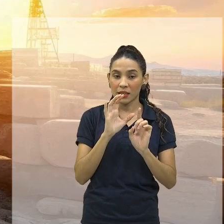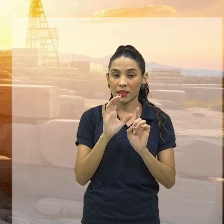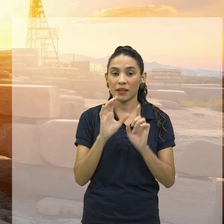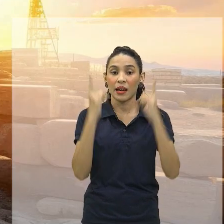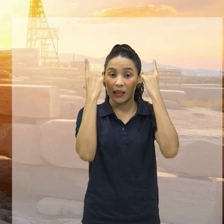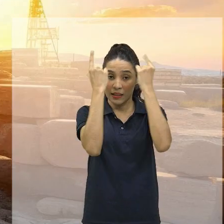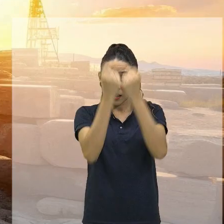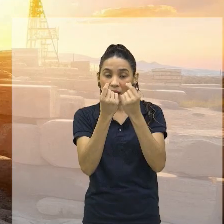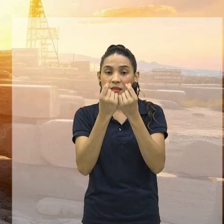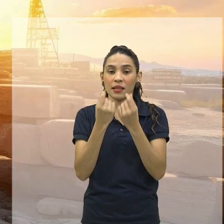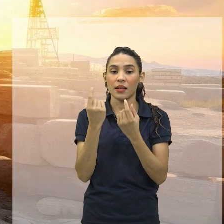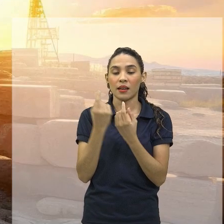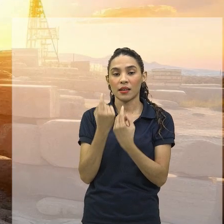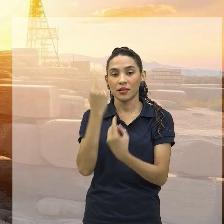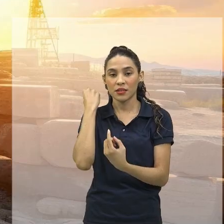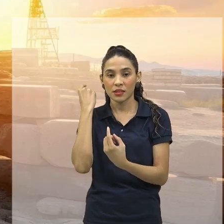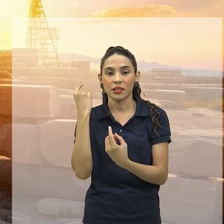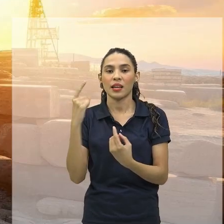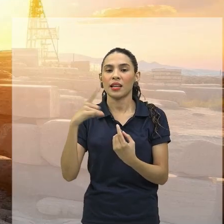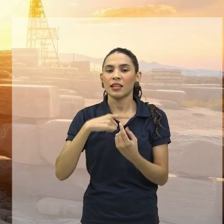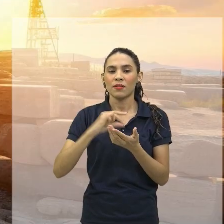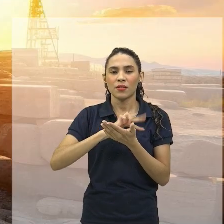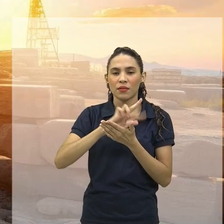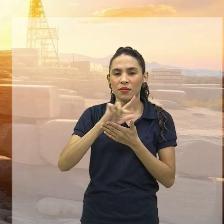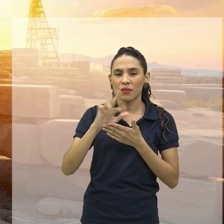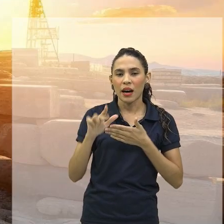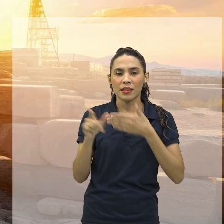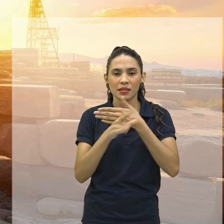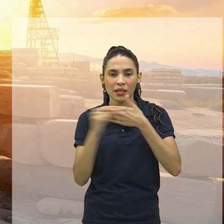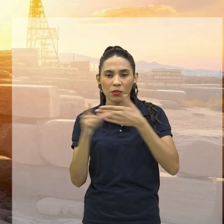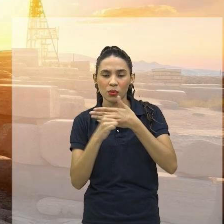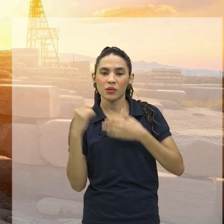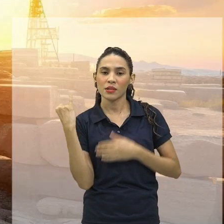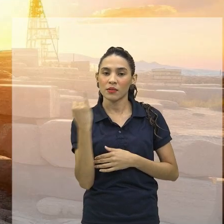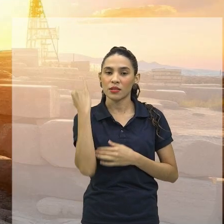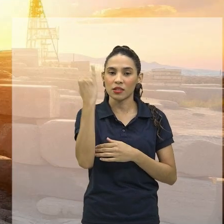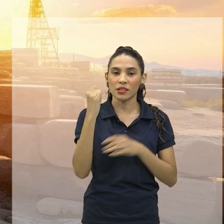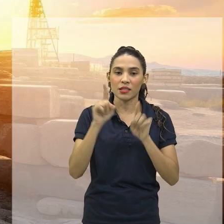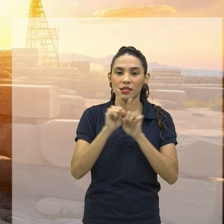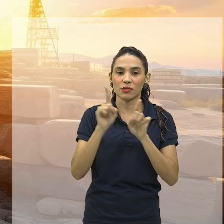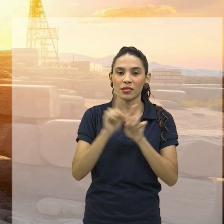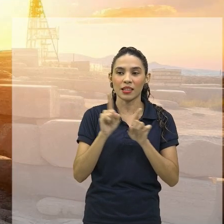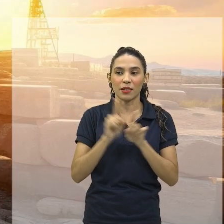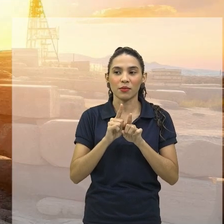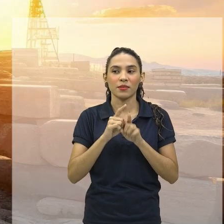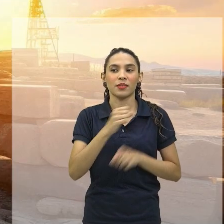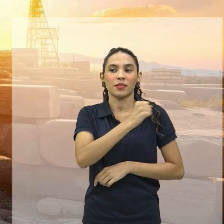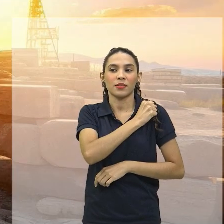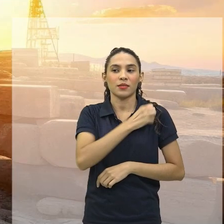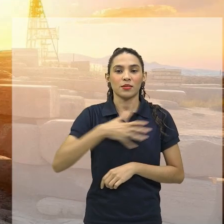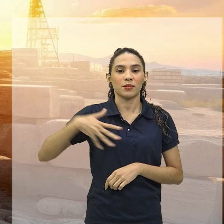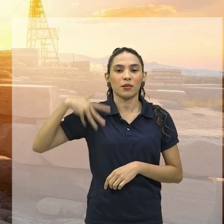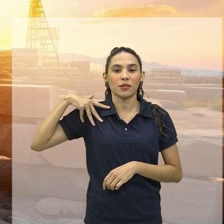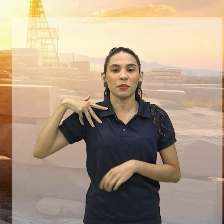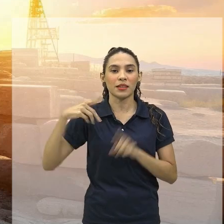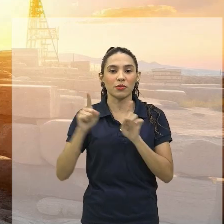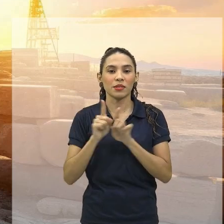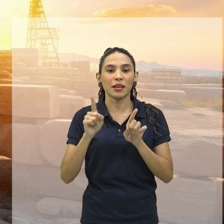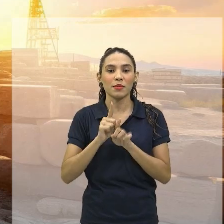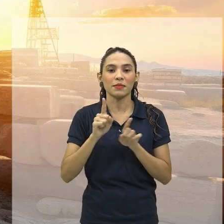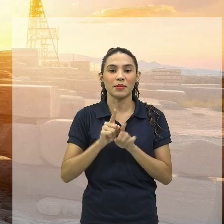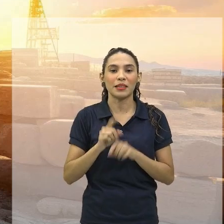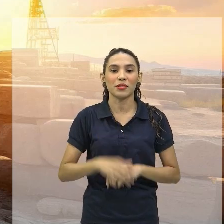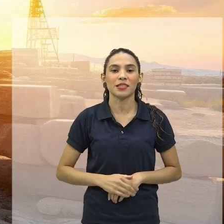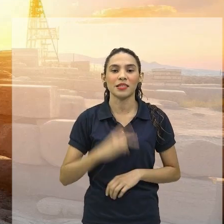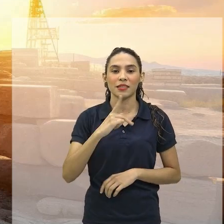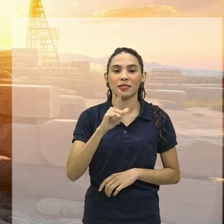Antiga, floresceram grandes pensadores como Sócrates, Platão, Aristóteles, né? E dentro